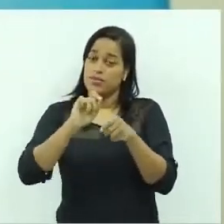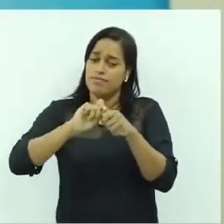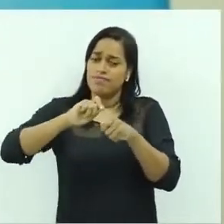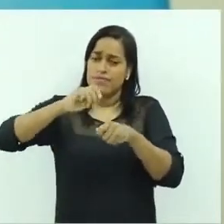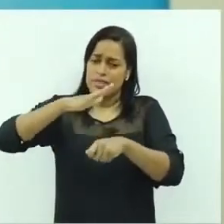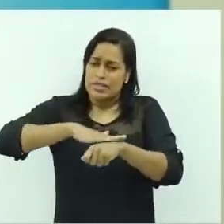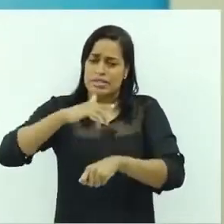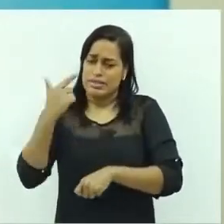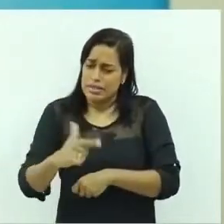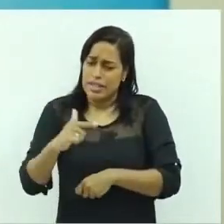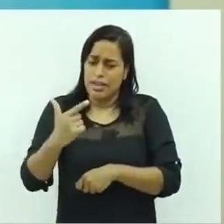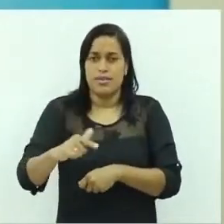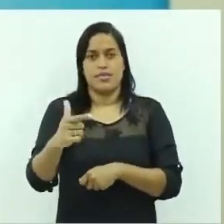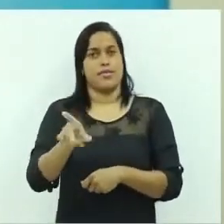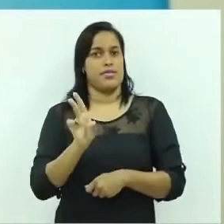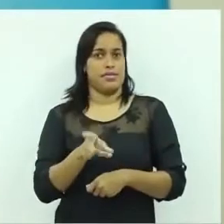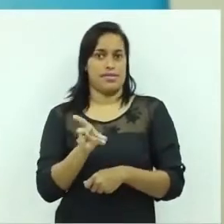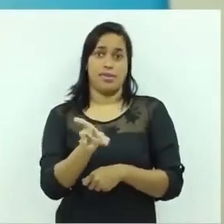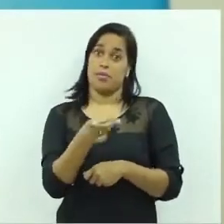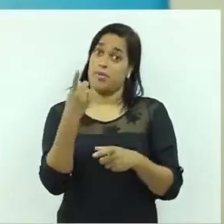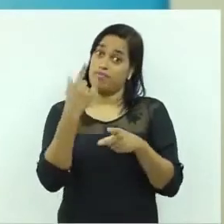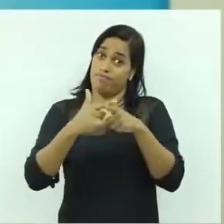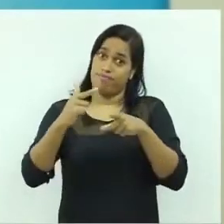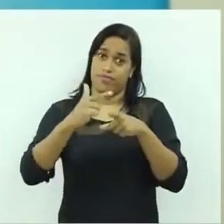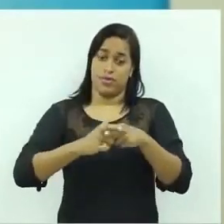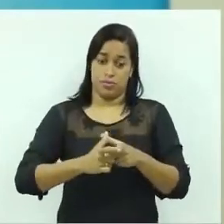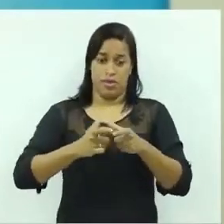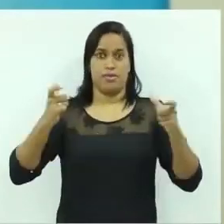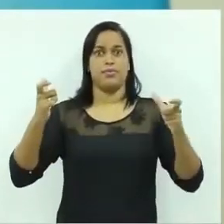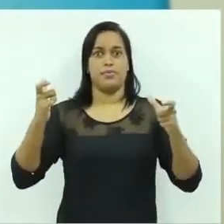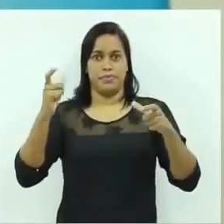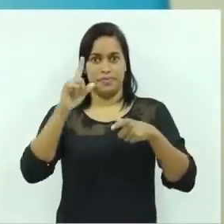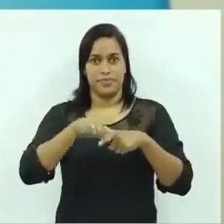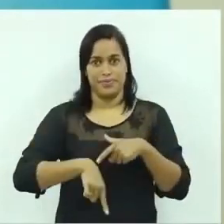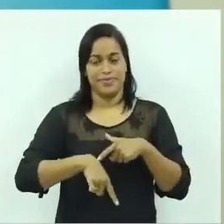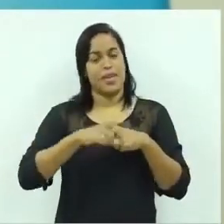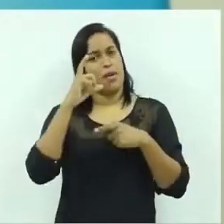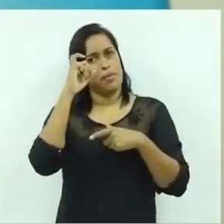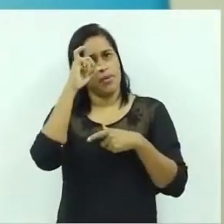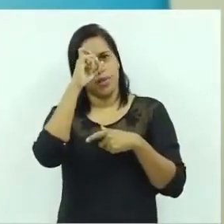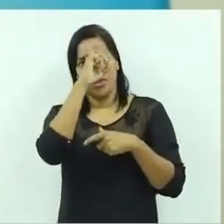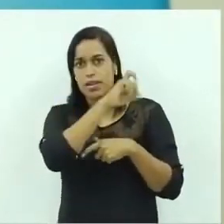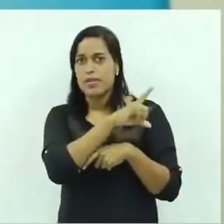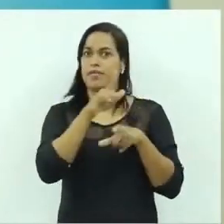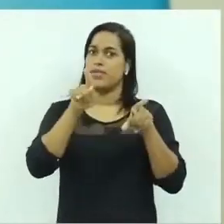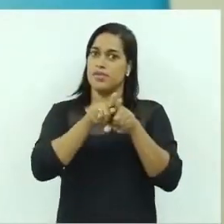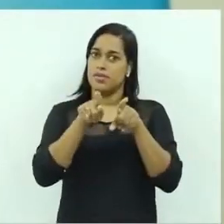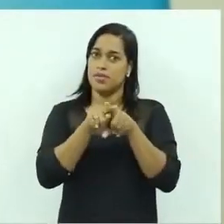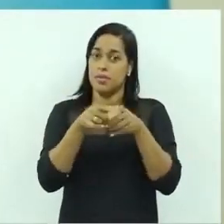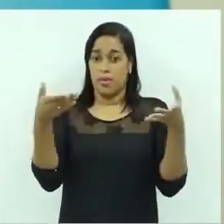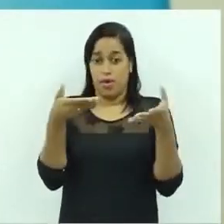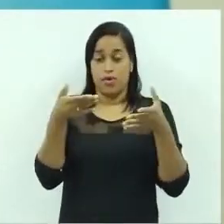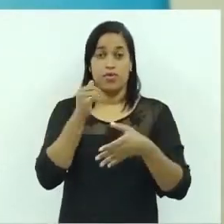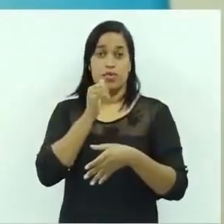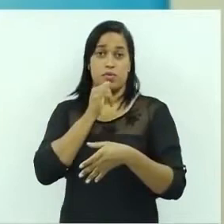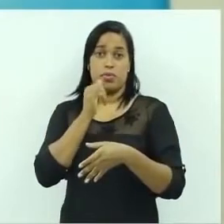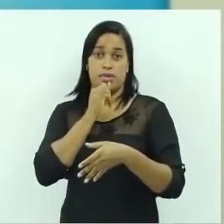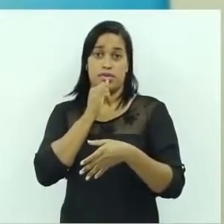tudo sempre do mesmo jeito é um problema. E isso é o que a gente mais tem como exemplo